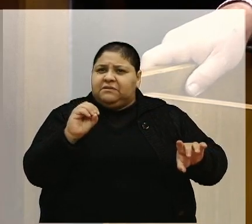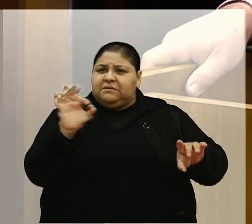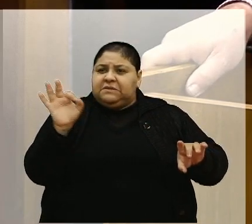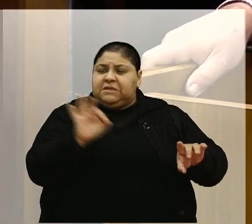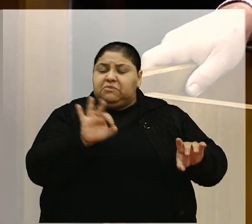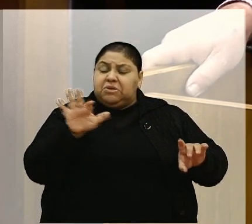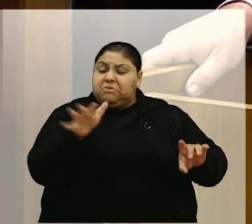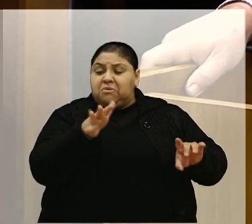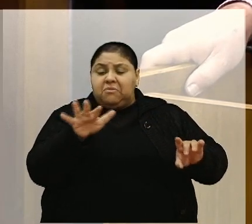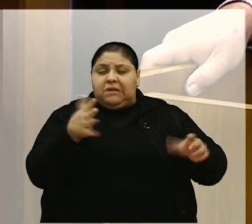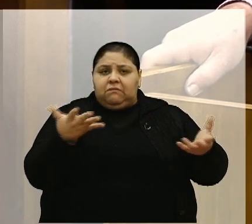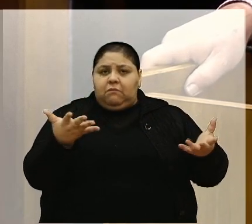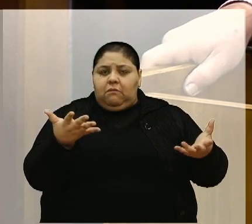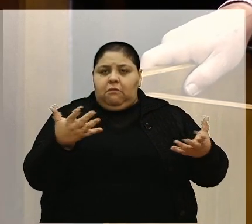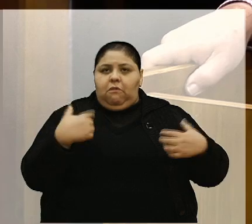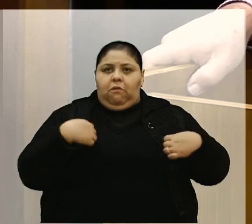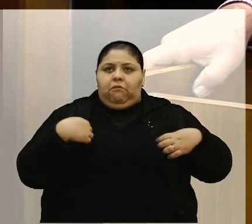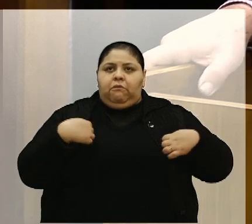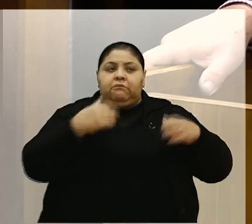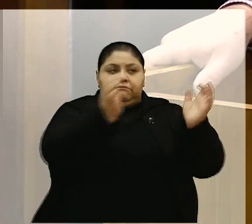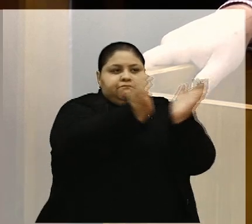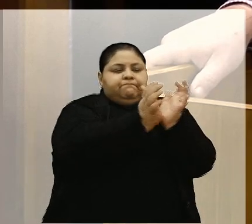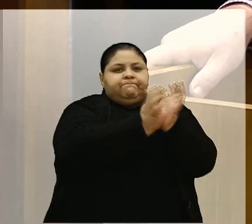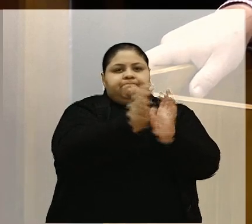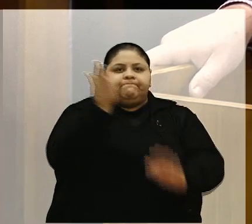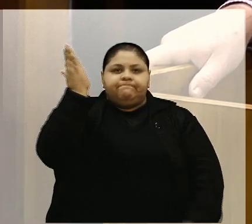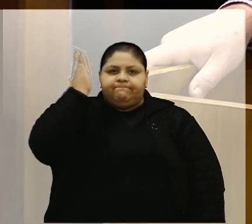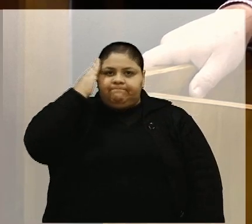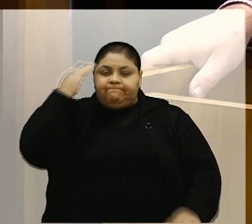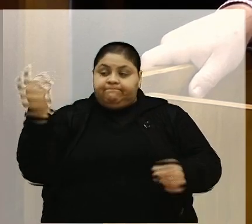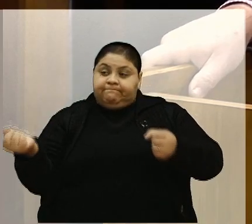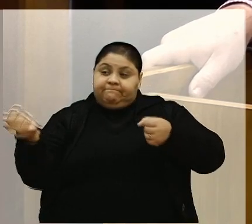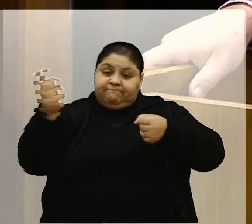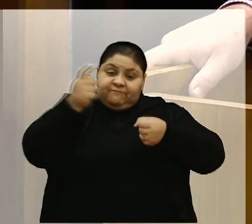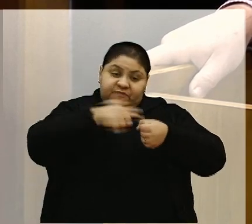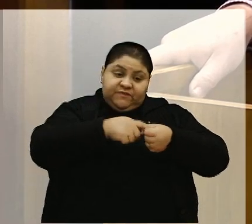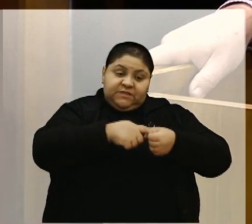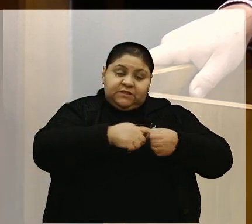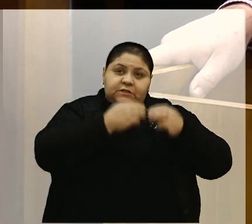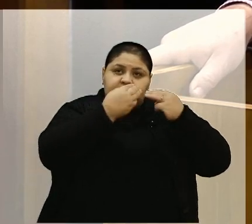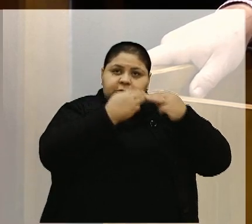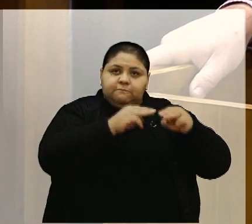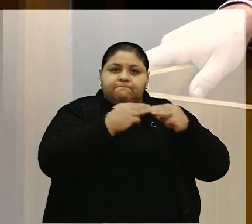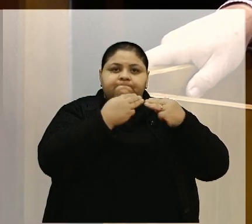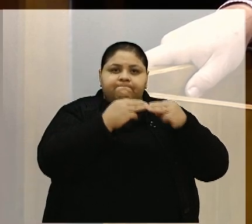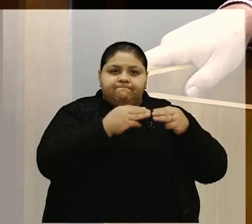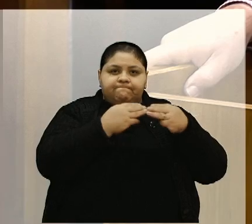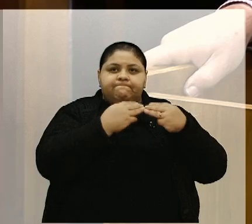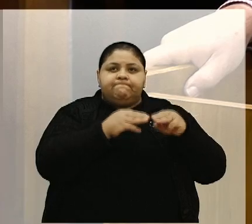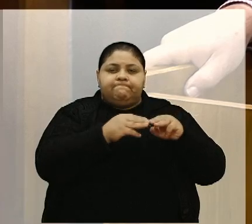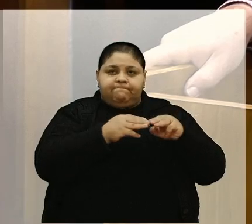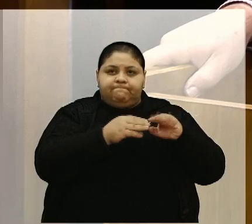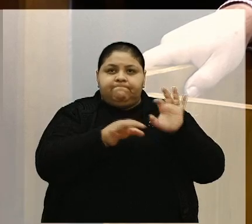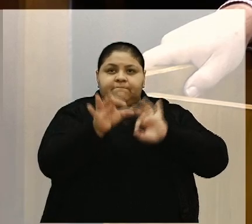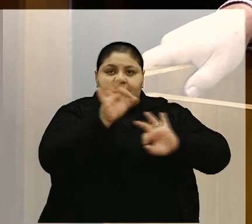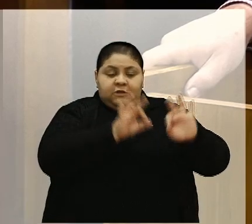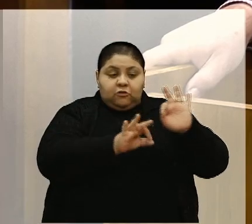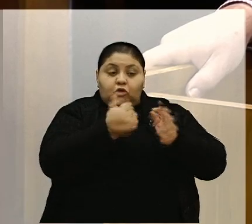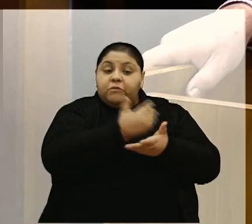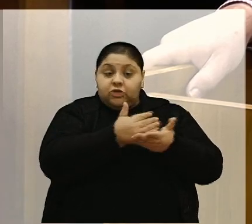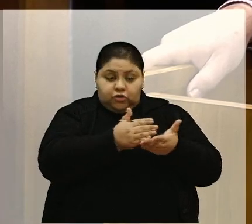razoável. E os colegas sabem que com a vinda daquelas roçadeiras, intensamente elas foram colocadas no